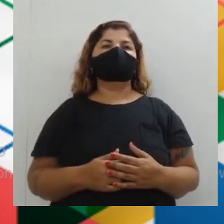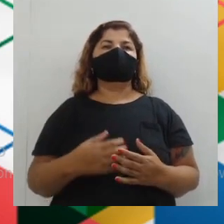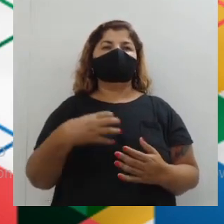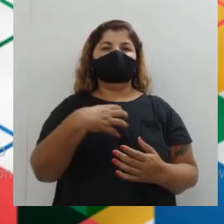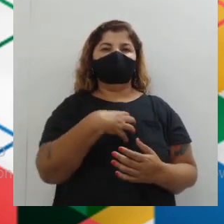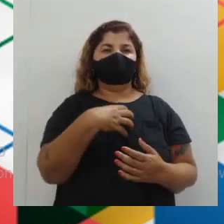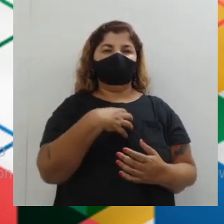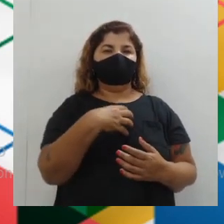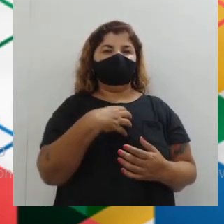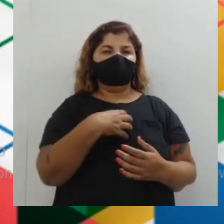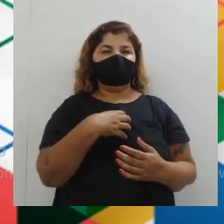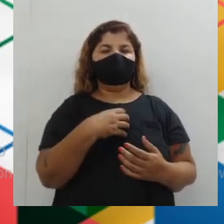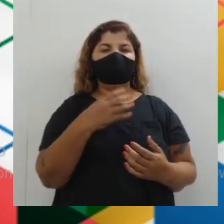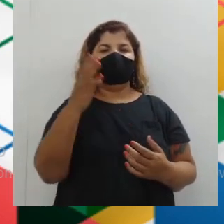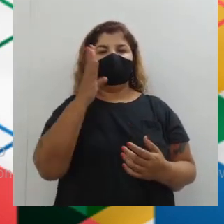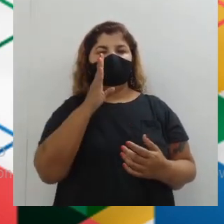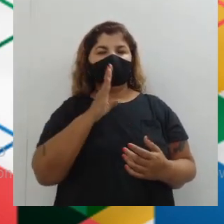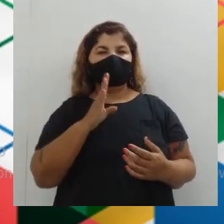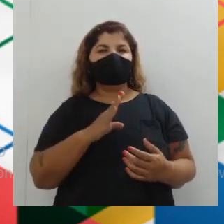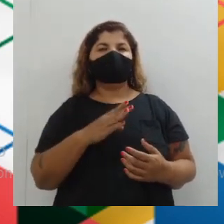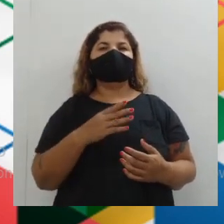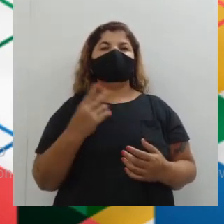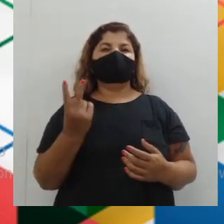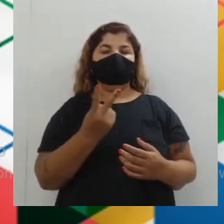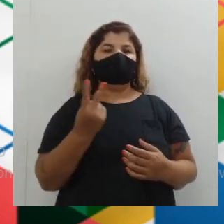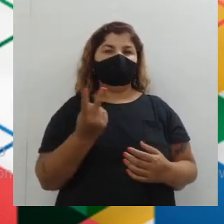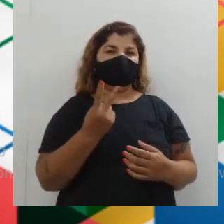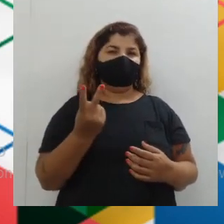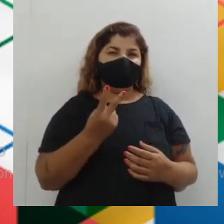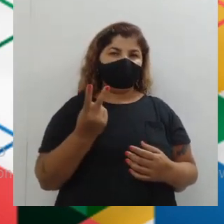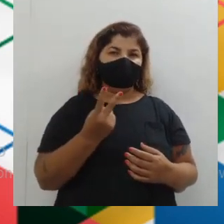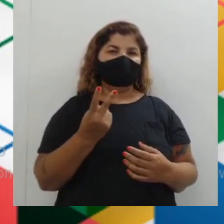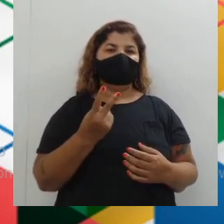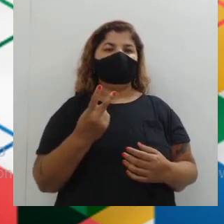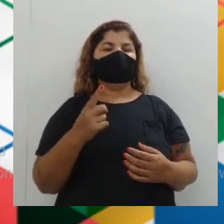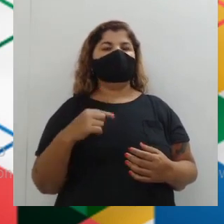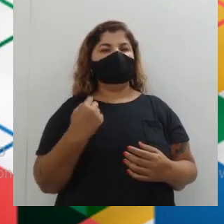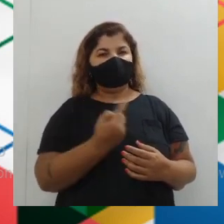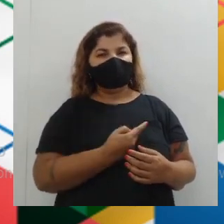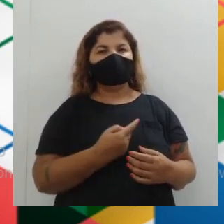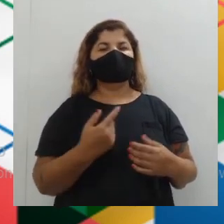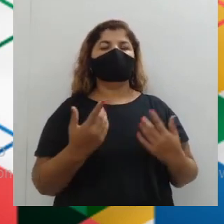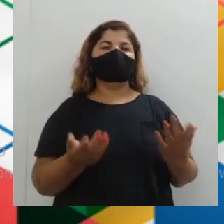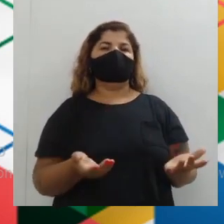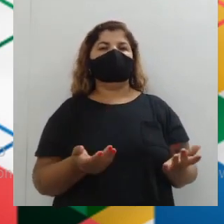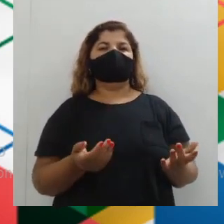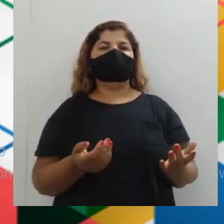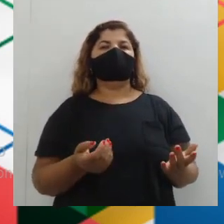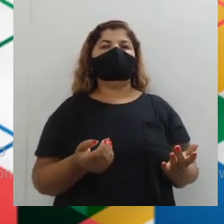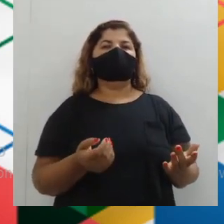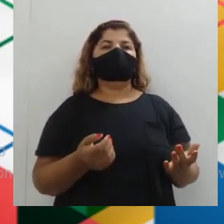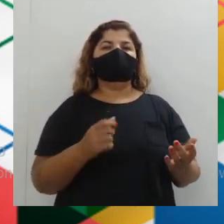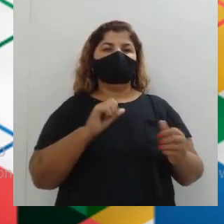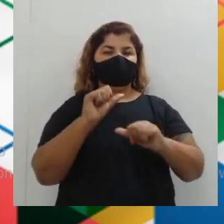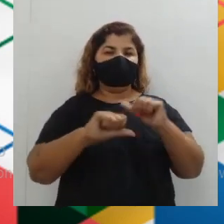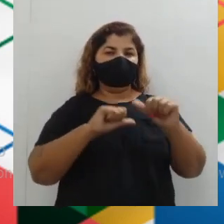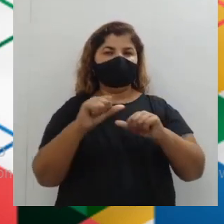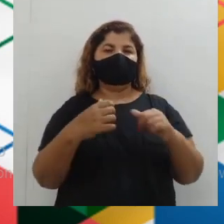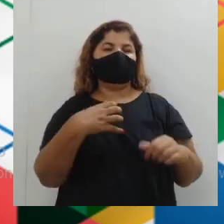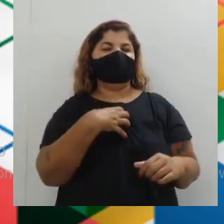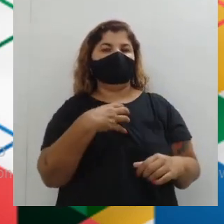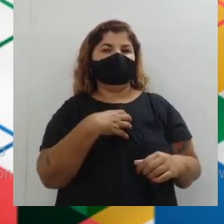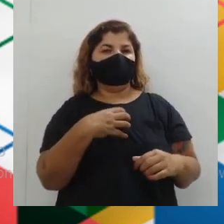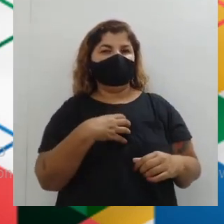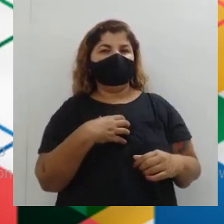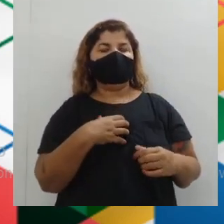sentimento nacionalista, o sentimento de valorização do que é nosso, o sentimento de mudança,